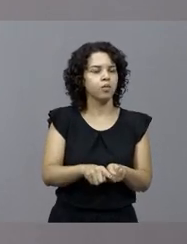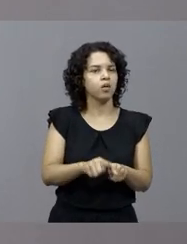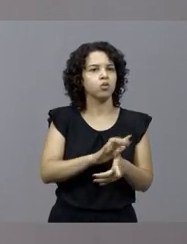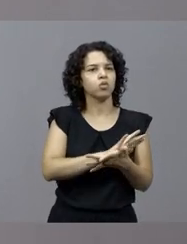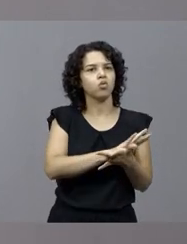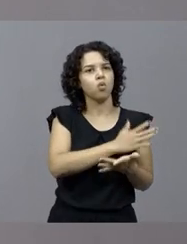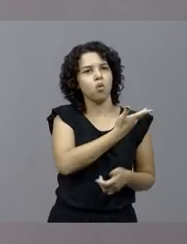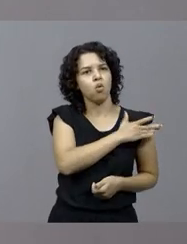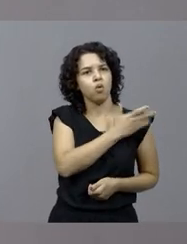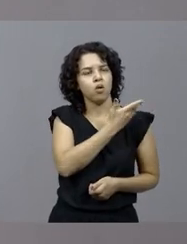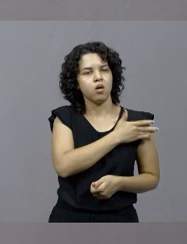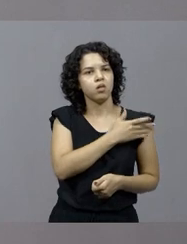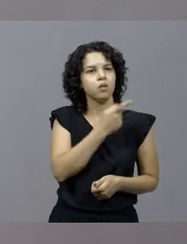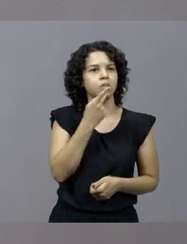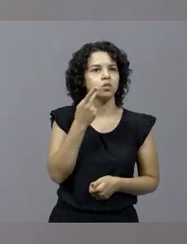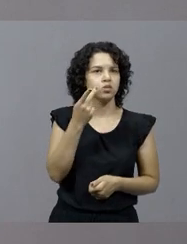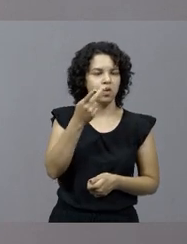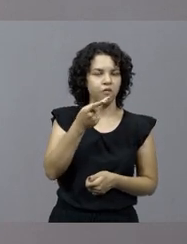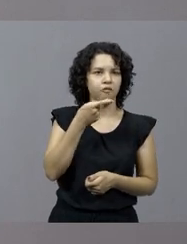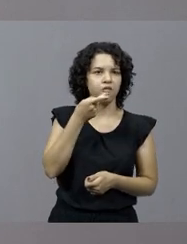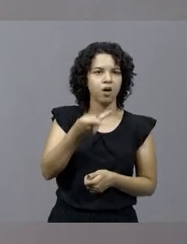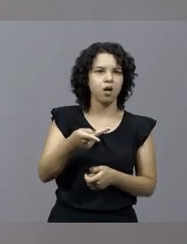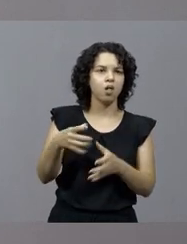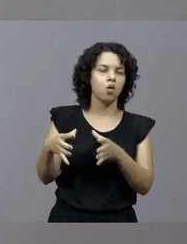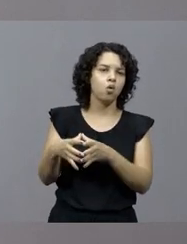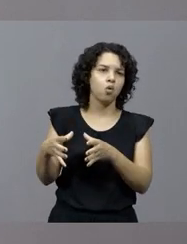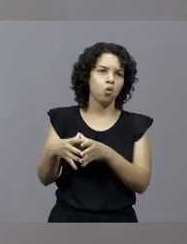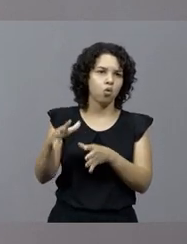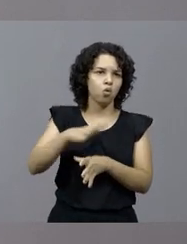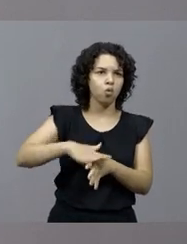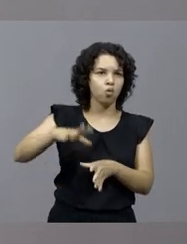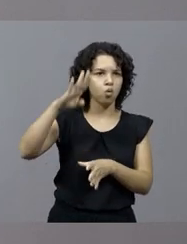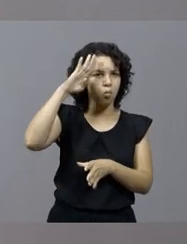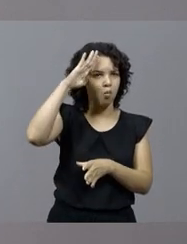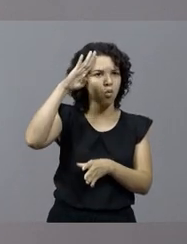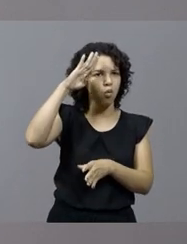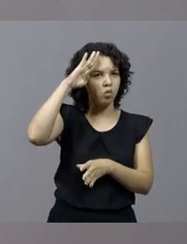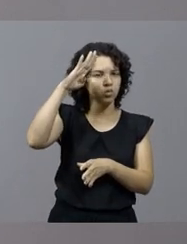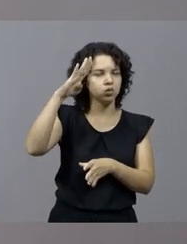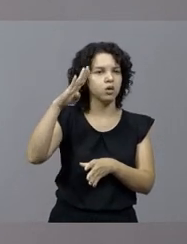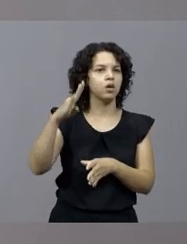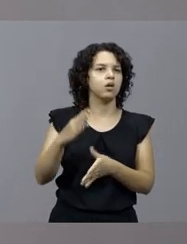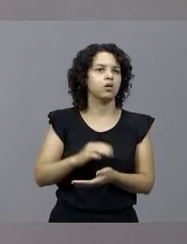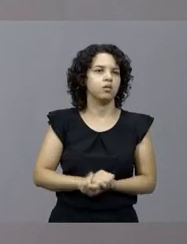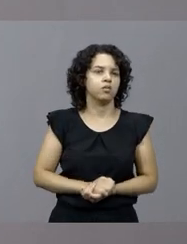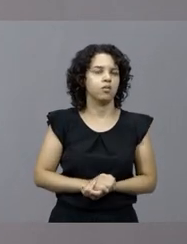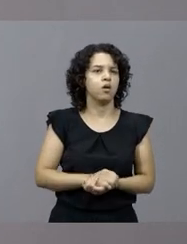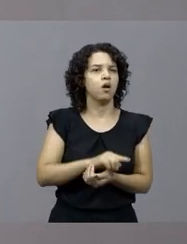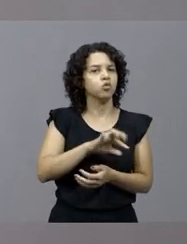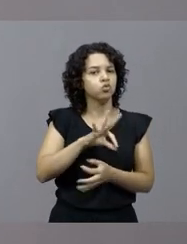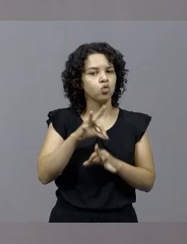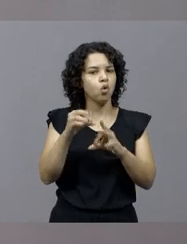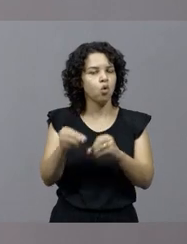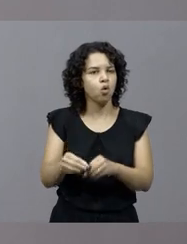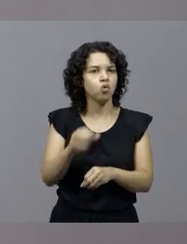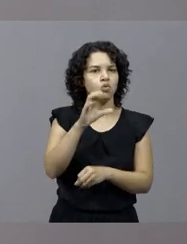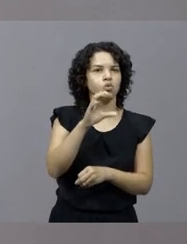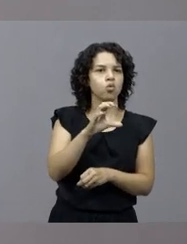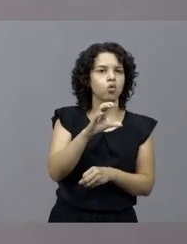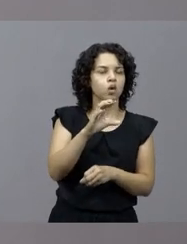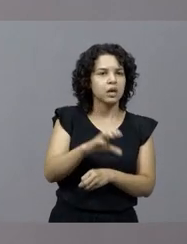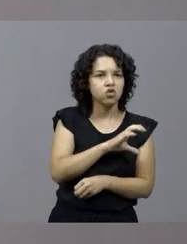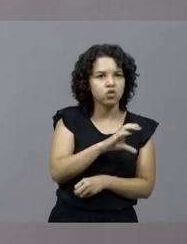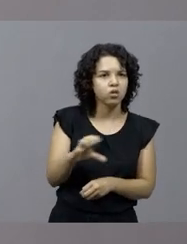de bolsonaristas, Como se todo bolsonarista, o direitista, conservador, cristão, fosse intolerante